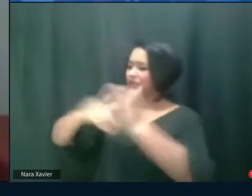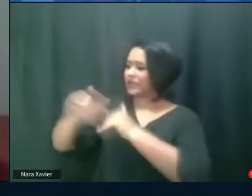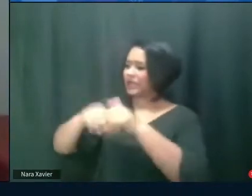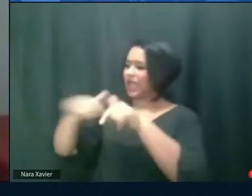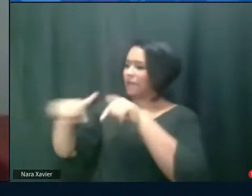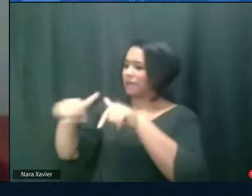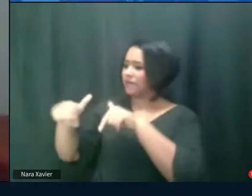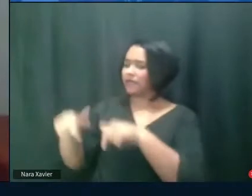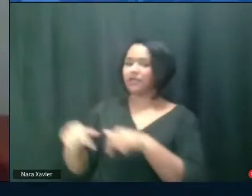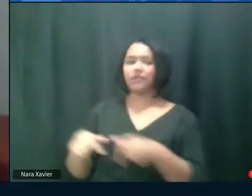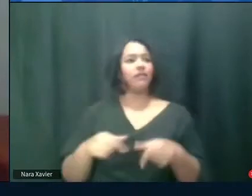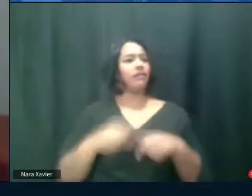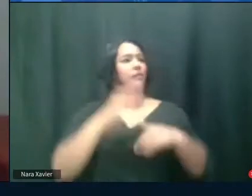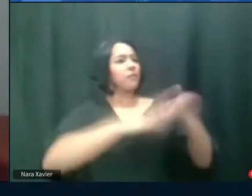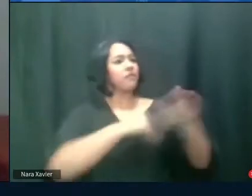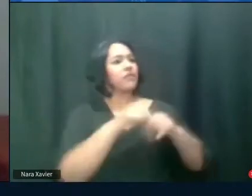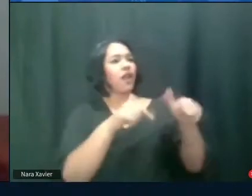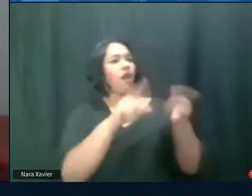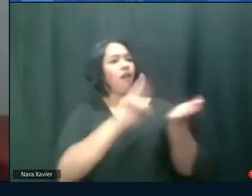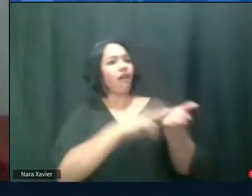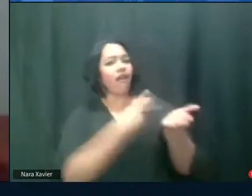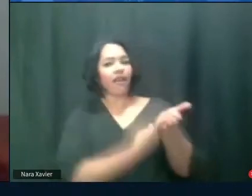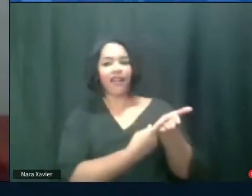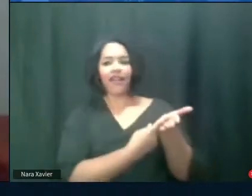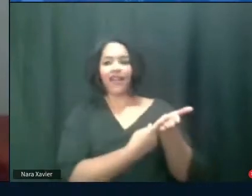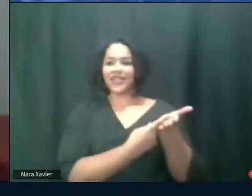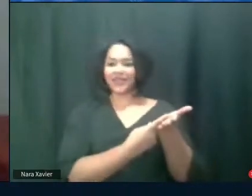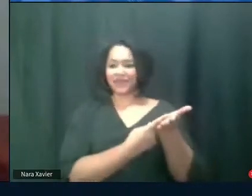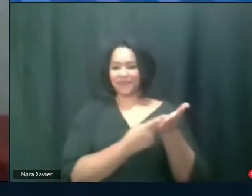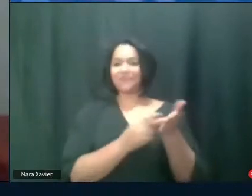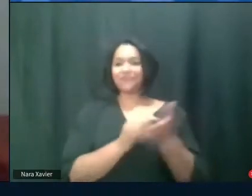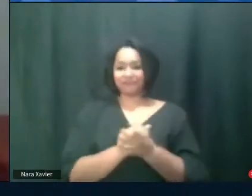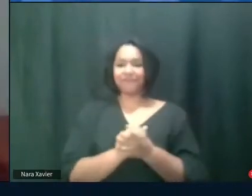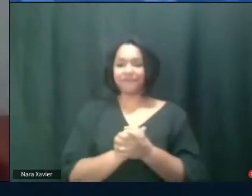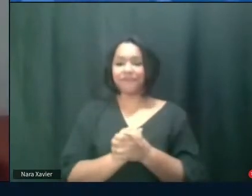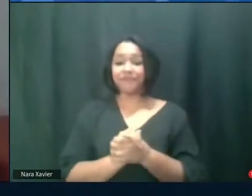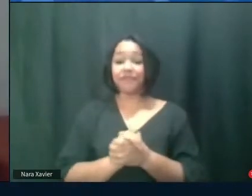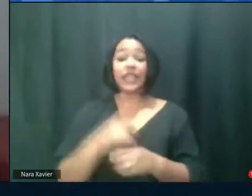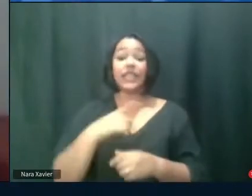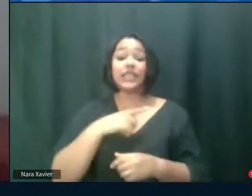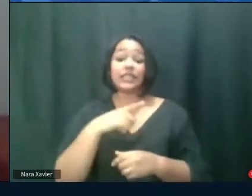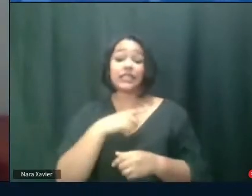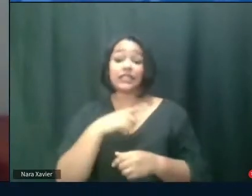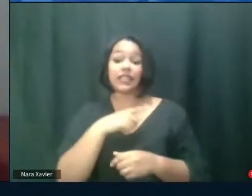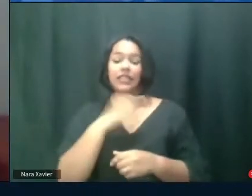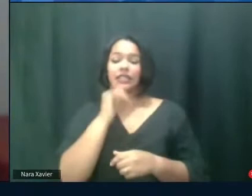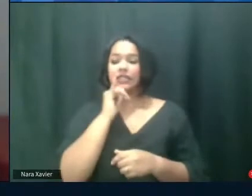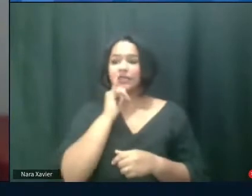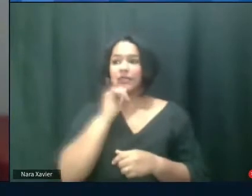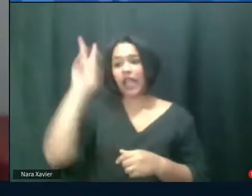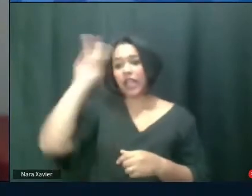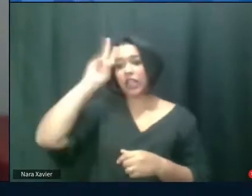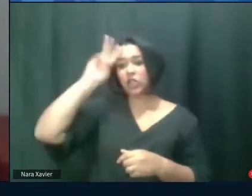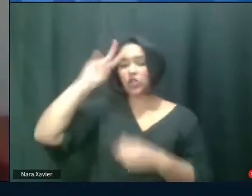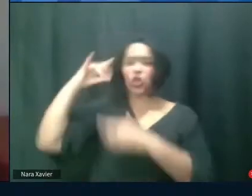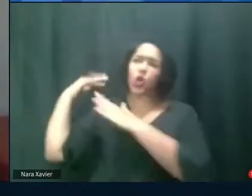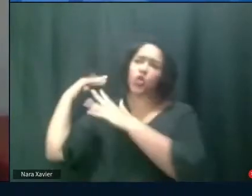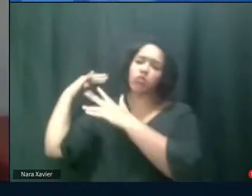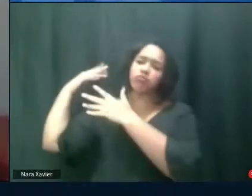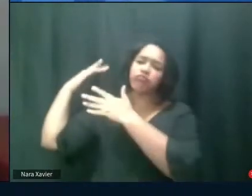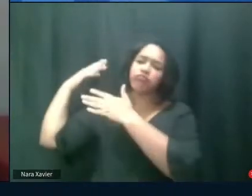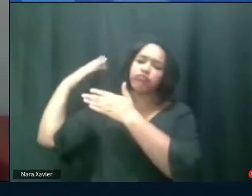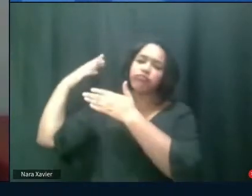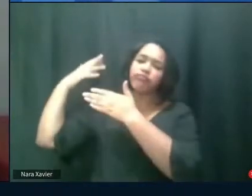profissional intérprete, o profissional tradutor. Então, vem muito dessa questão da história de como